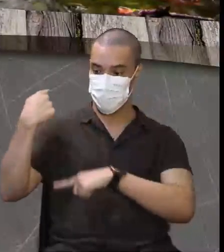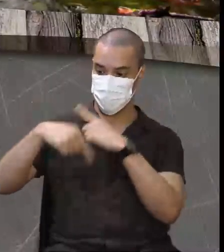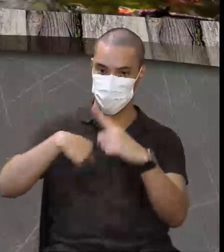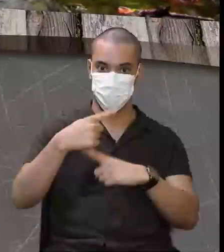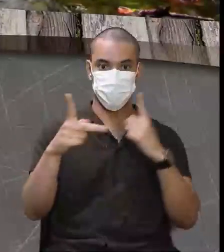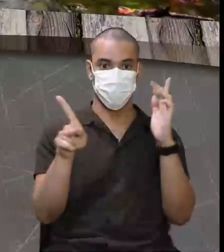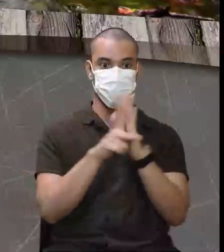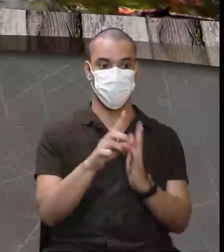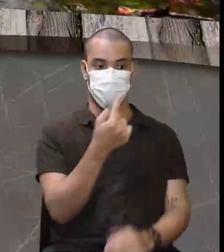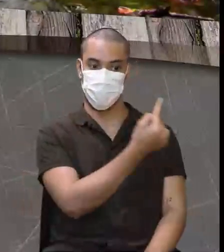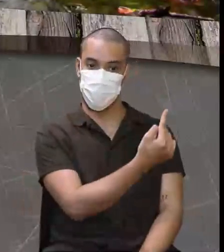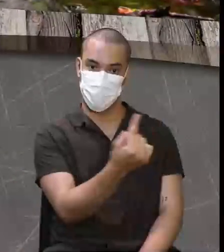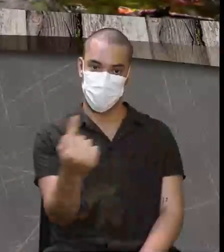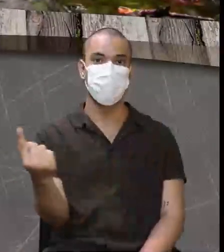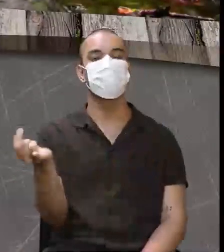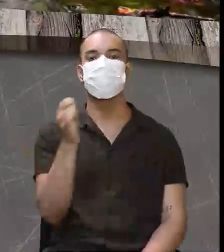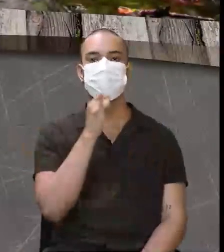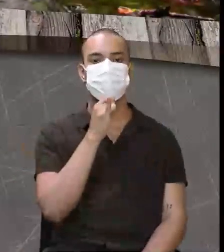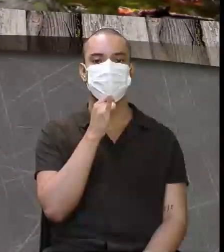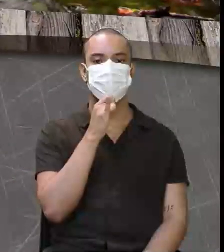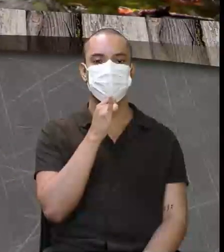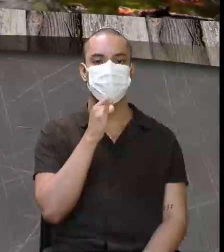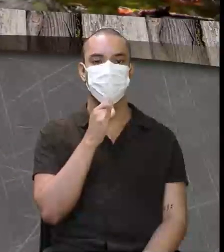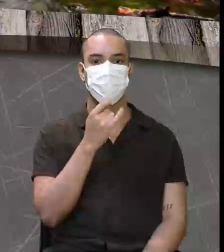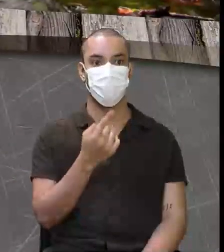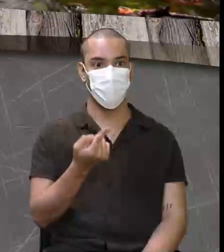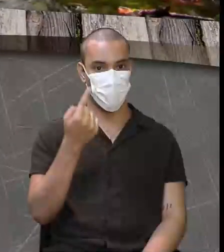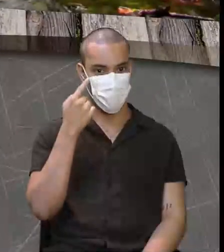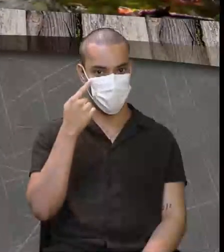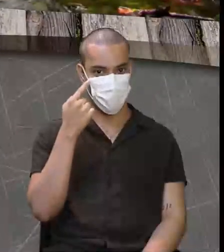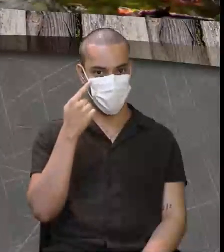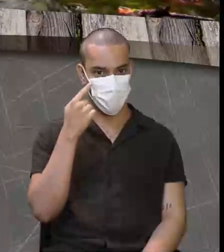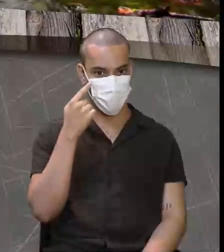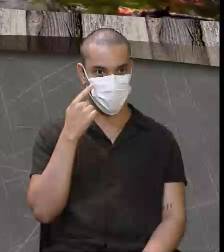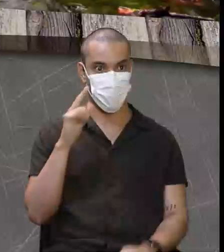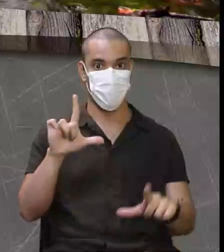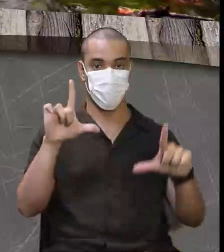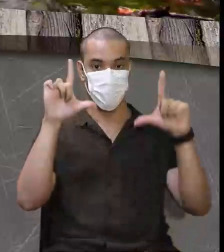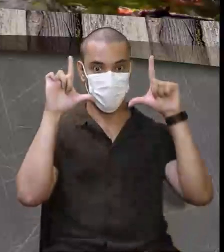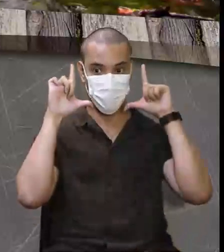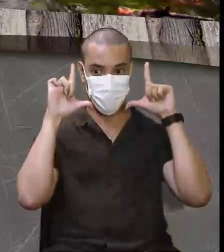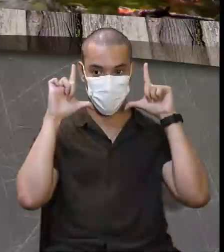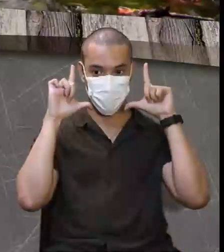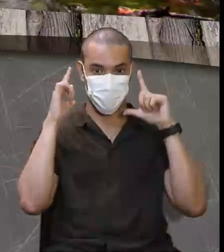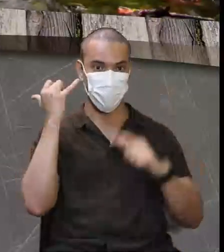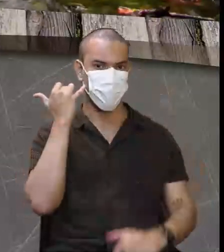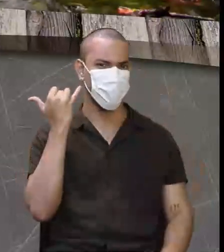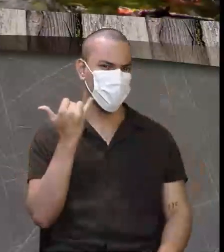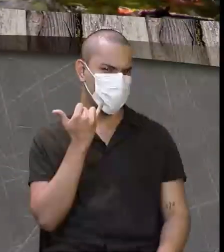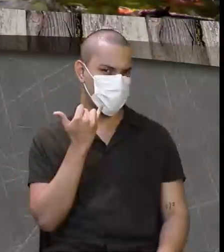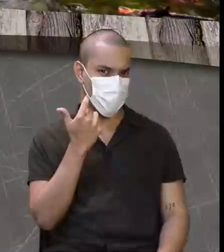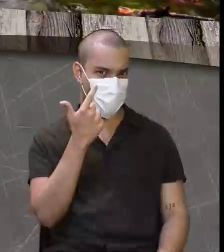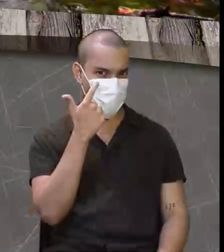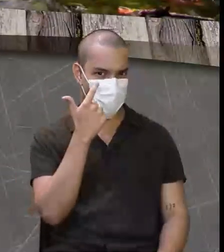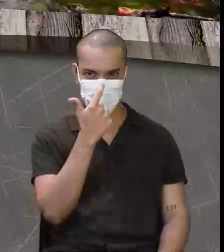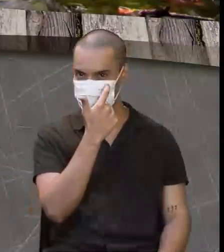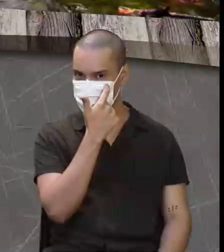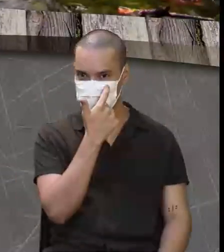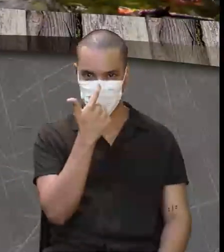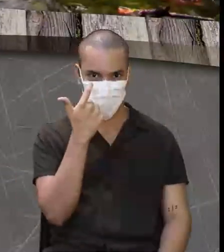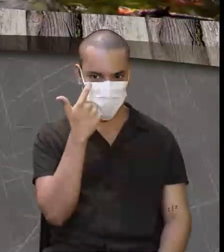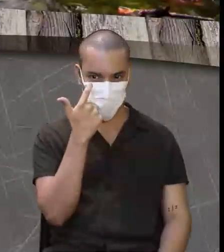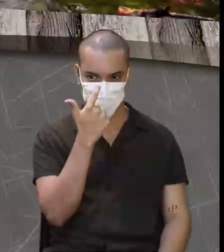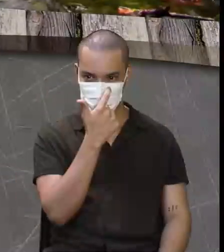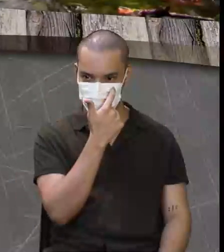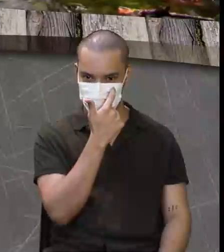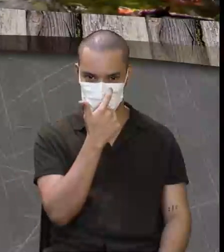individual, por exemplo, dá um close aí, foca aí nos olhos do Vitor. Vou mexer com o Vitor hoje. Cara,